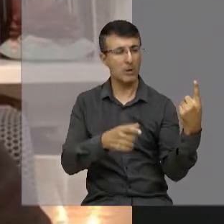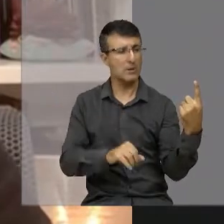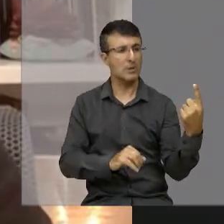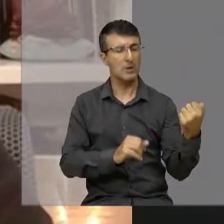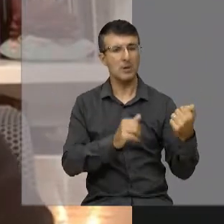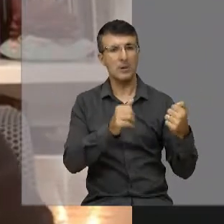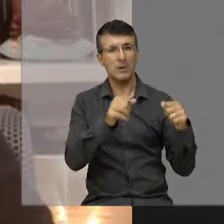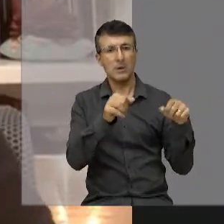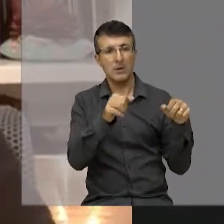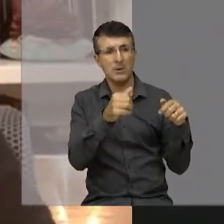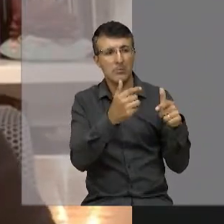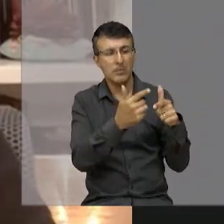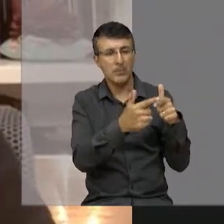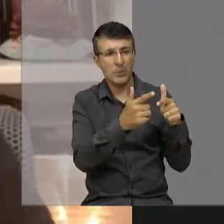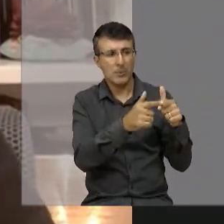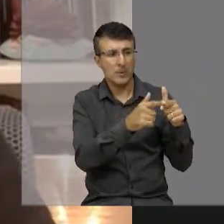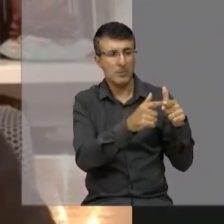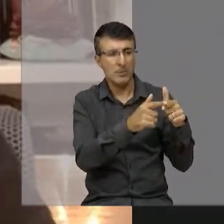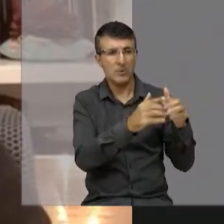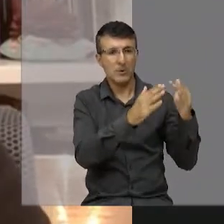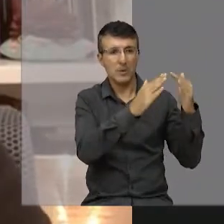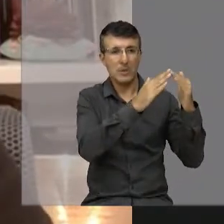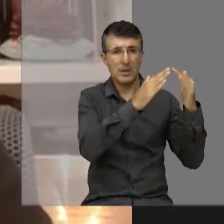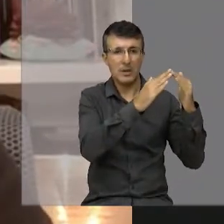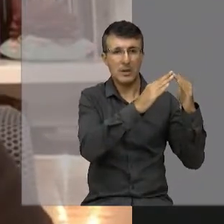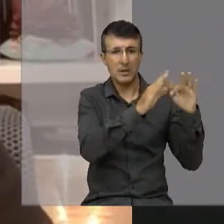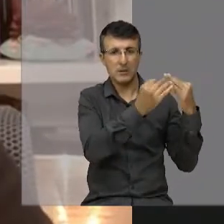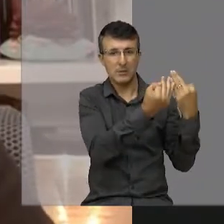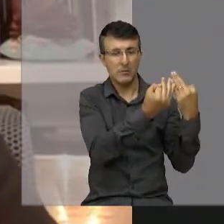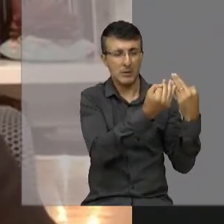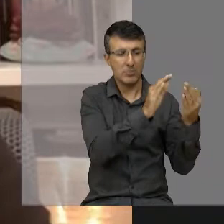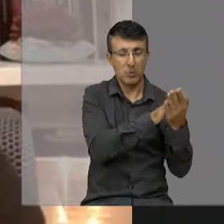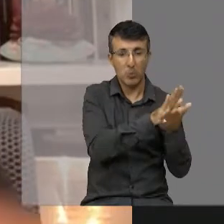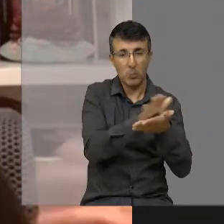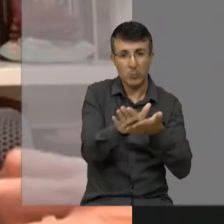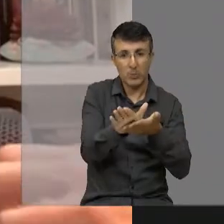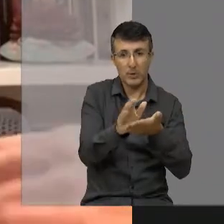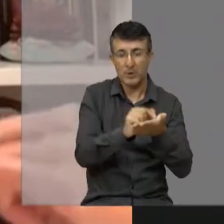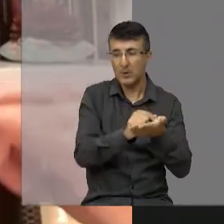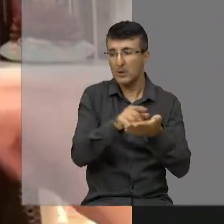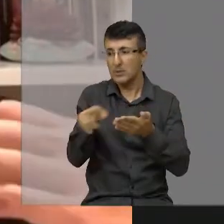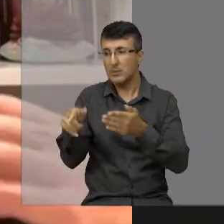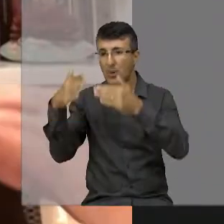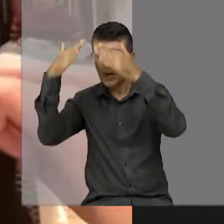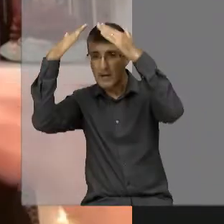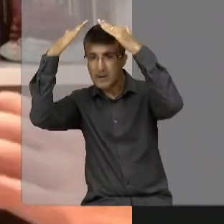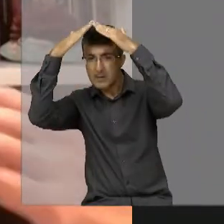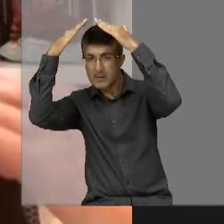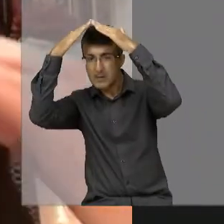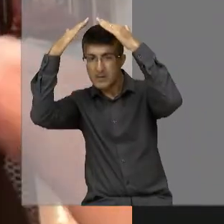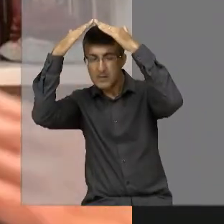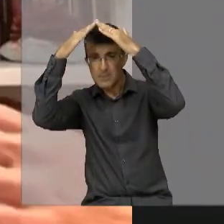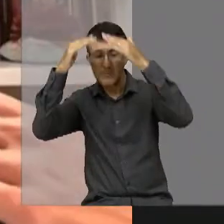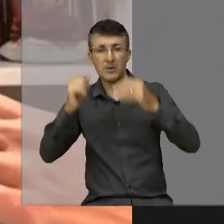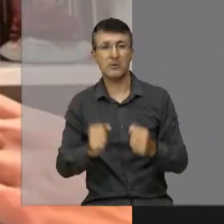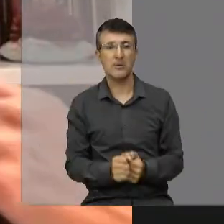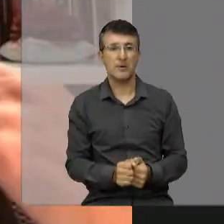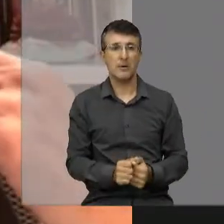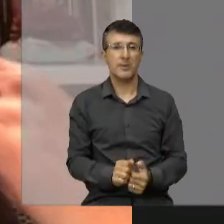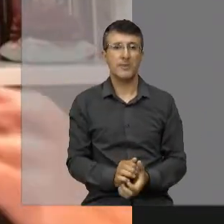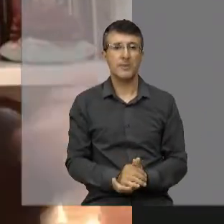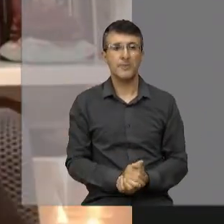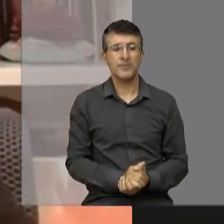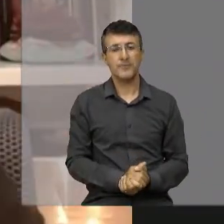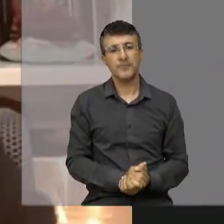sua saúde, a saúde dos seus filhos nesse espaço que nesse momento vai ser tão essencial e primordial para essas mulheres em situação